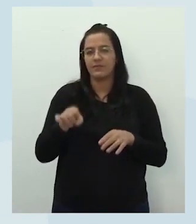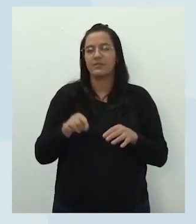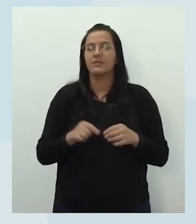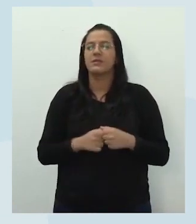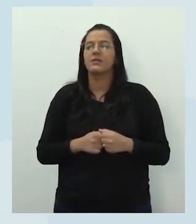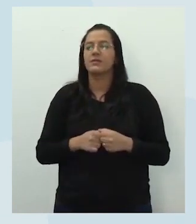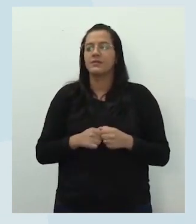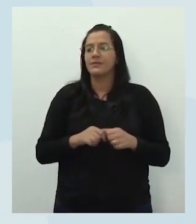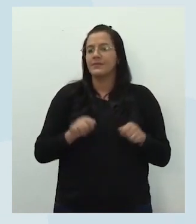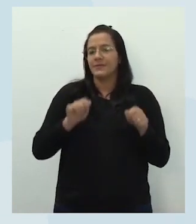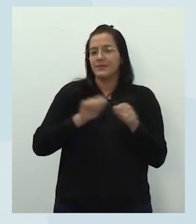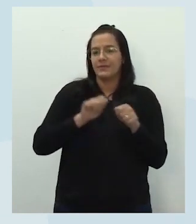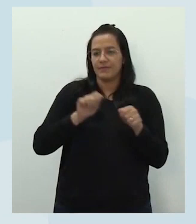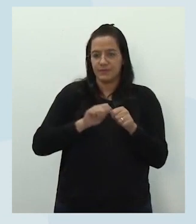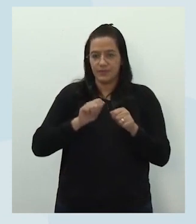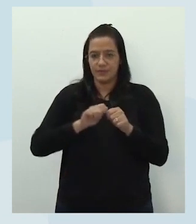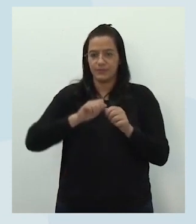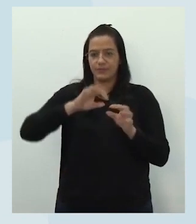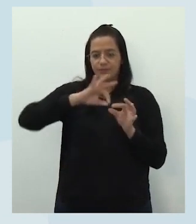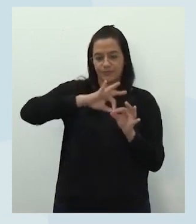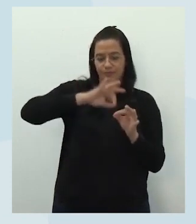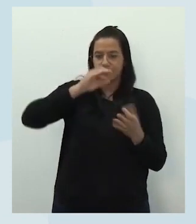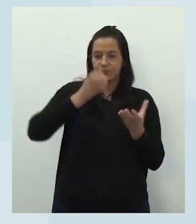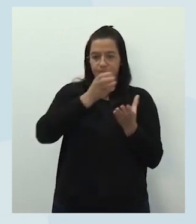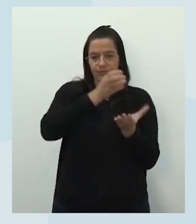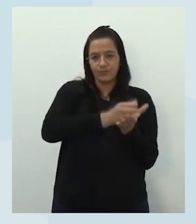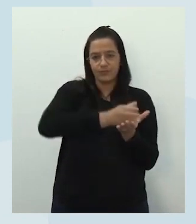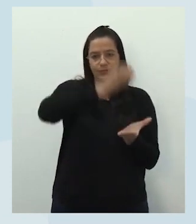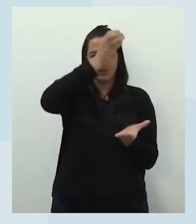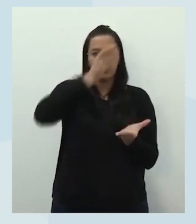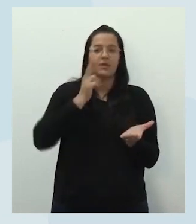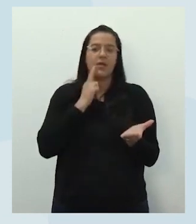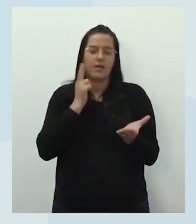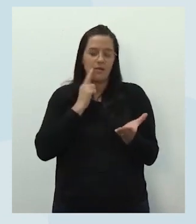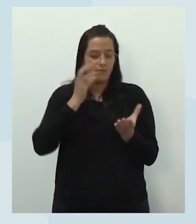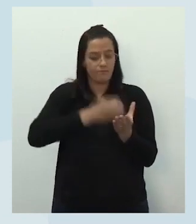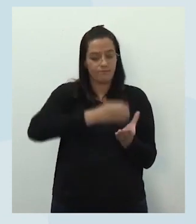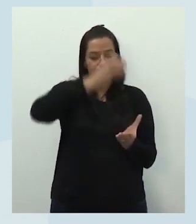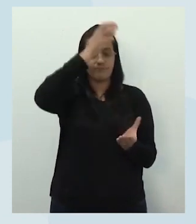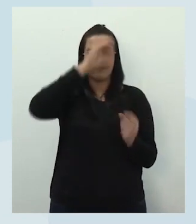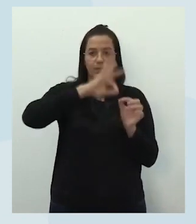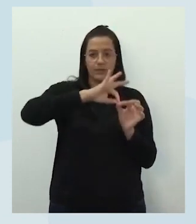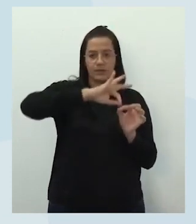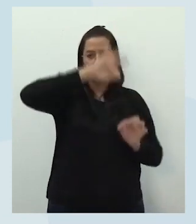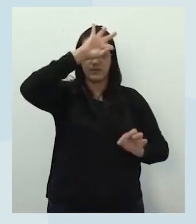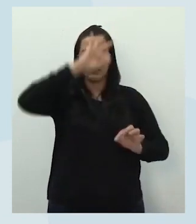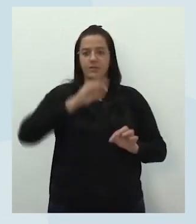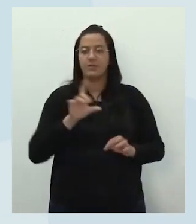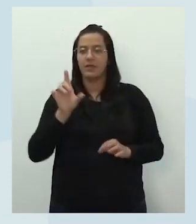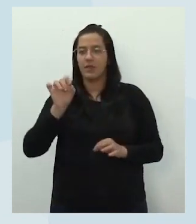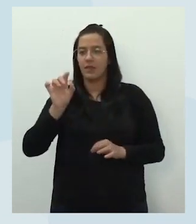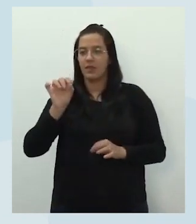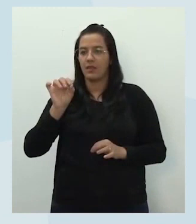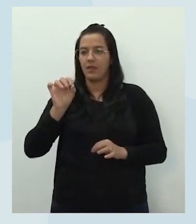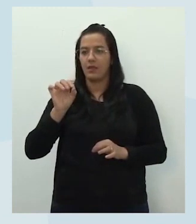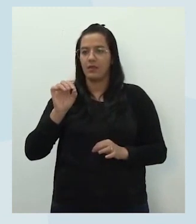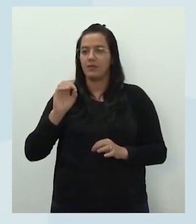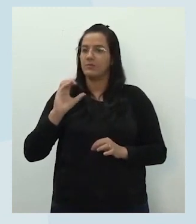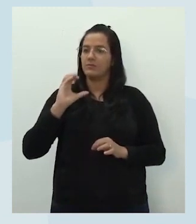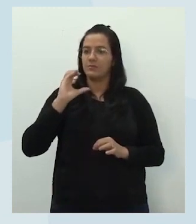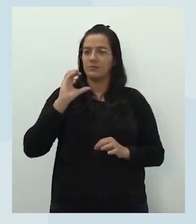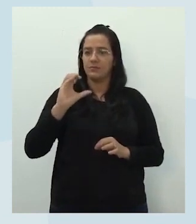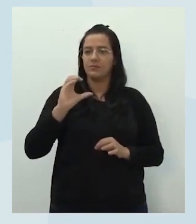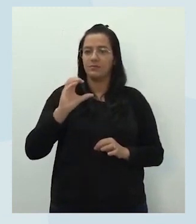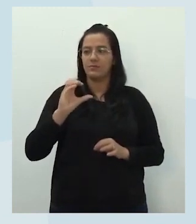de altura na garrafa de 10 e 20 centímetros. Pessoal, se vocês quiserem, façam print